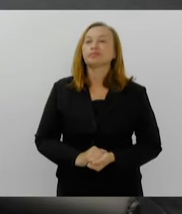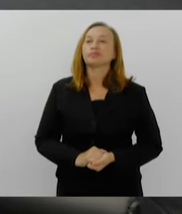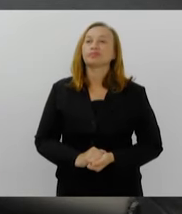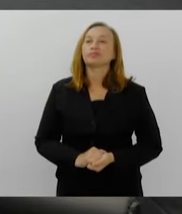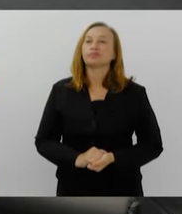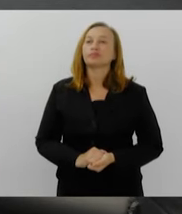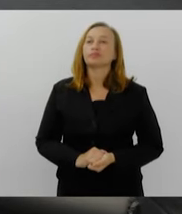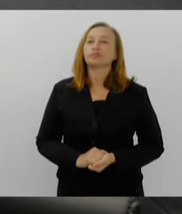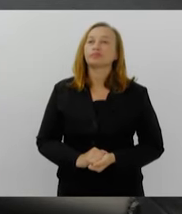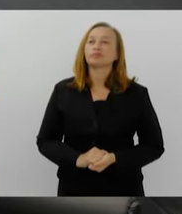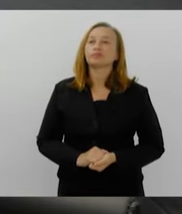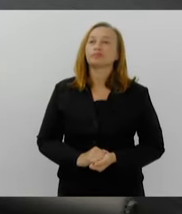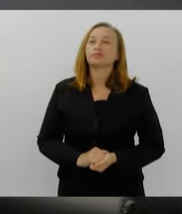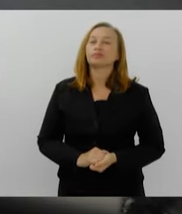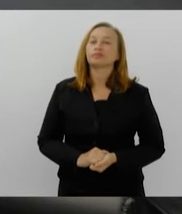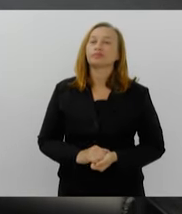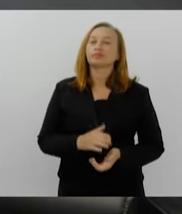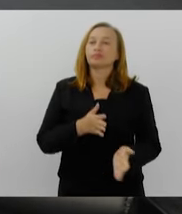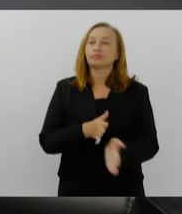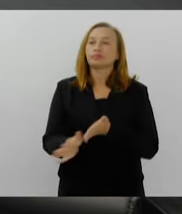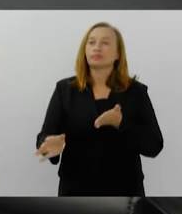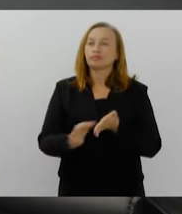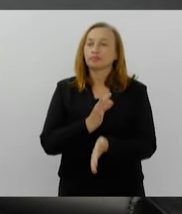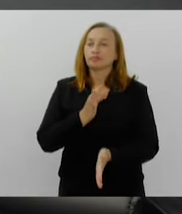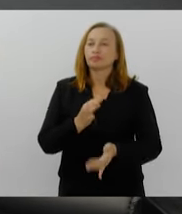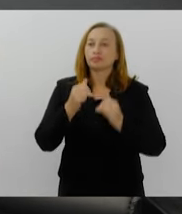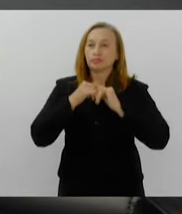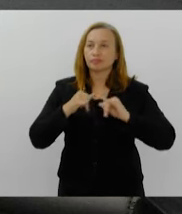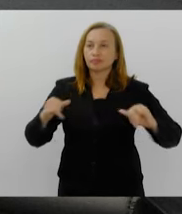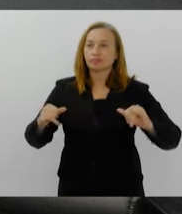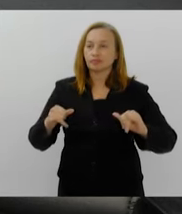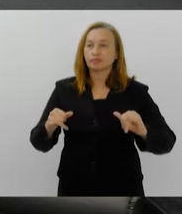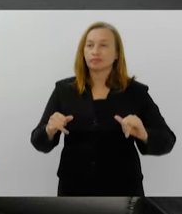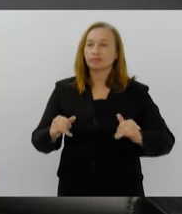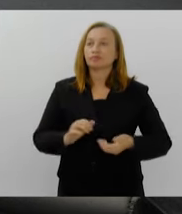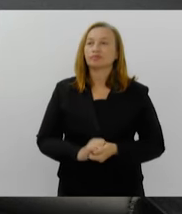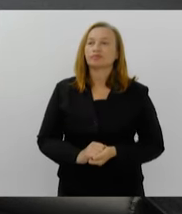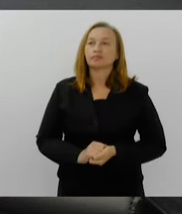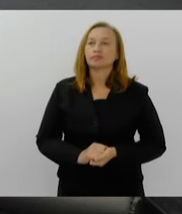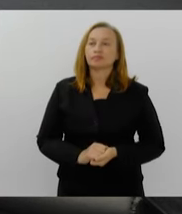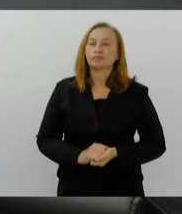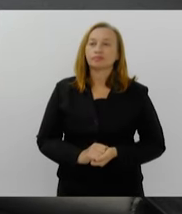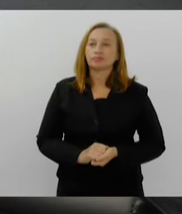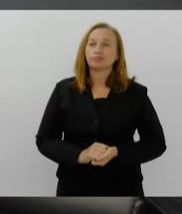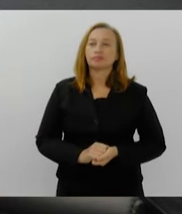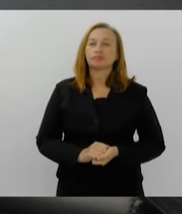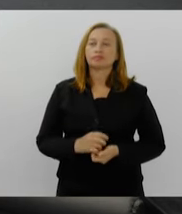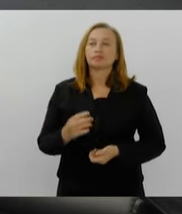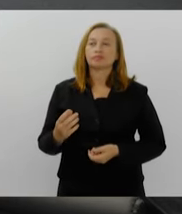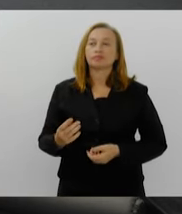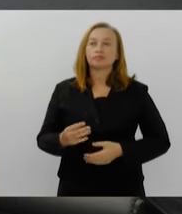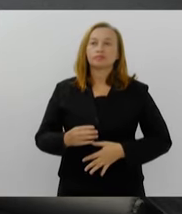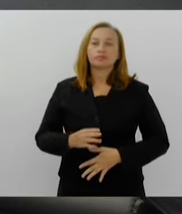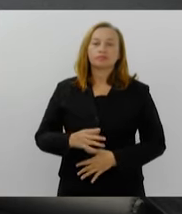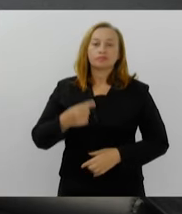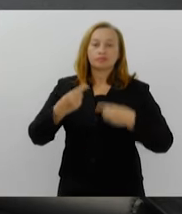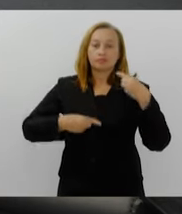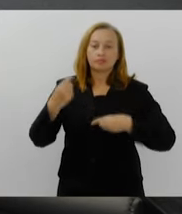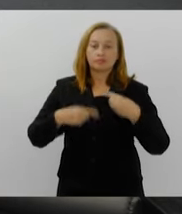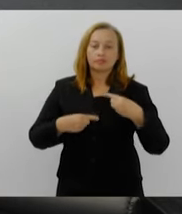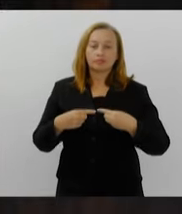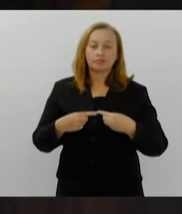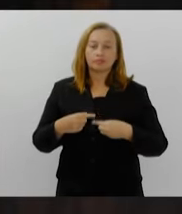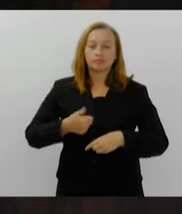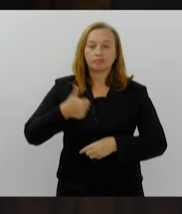Aprovado. Vai a autógrafo. Anuncio em regime de prioridade em discussão prévia,